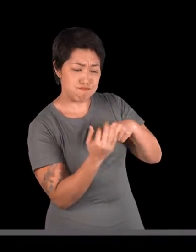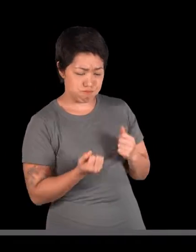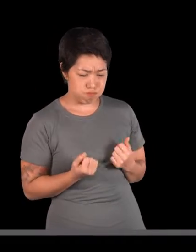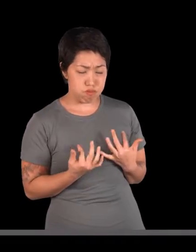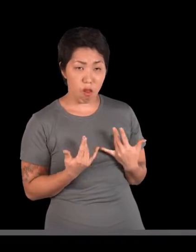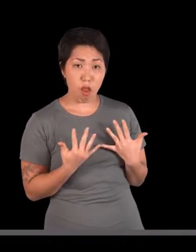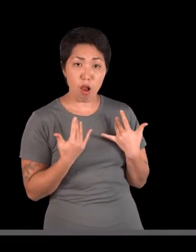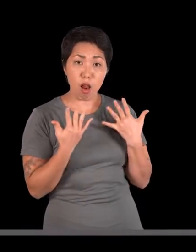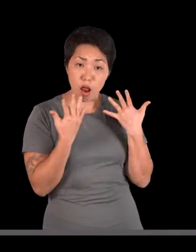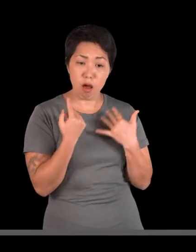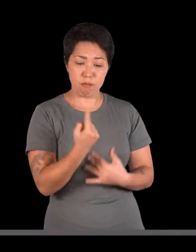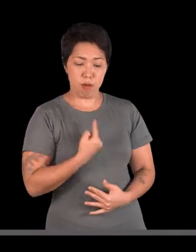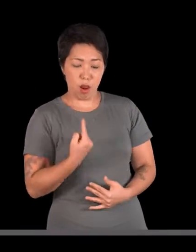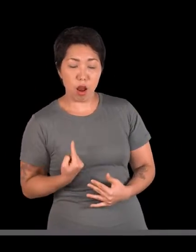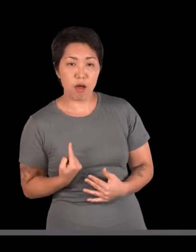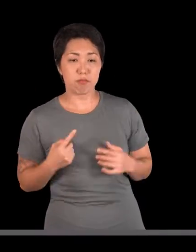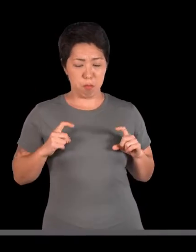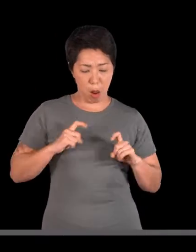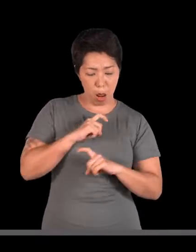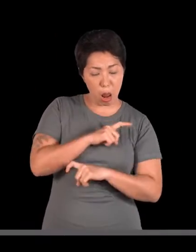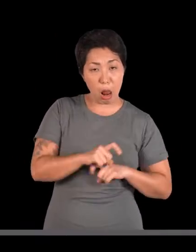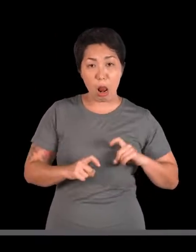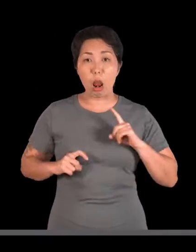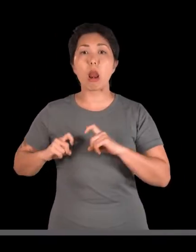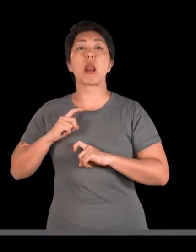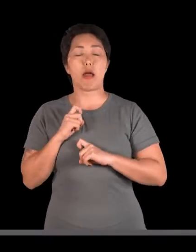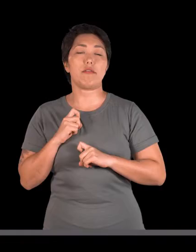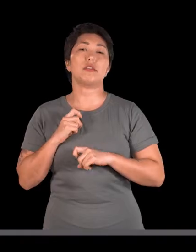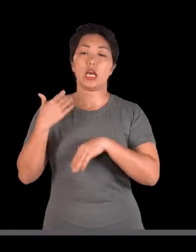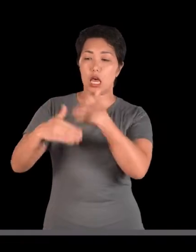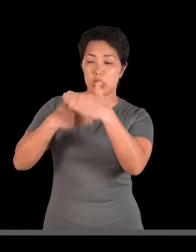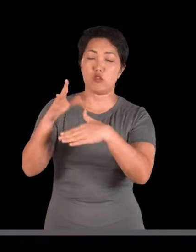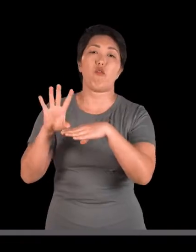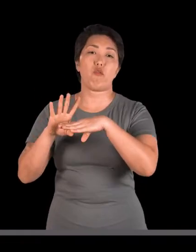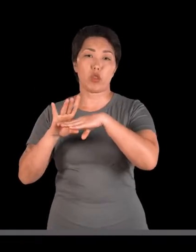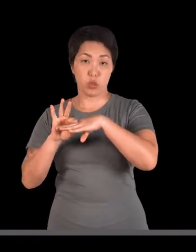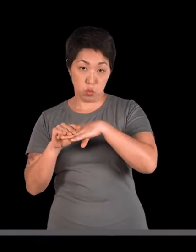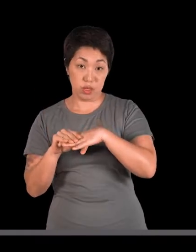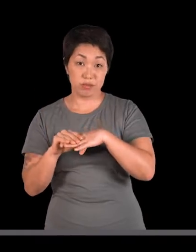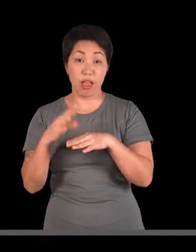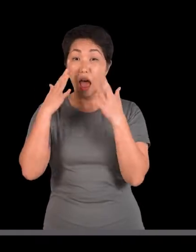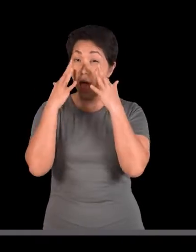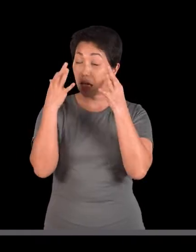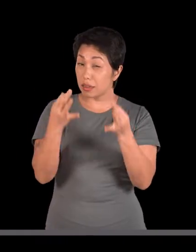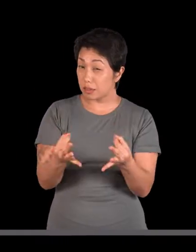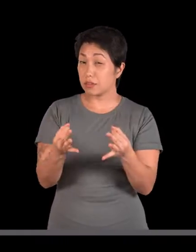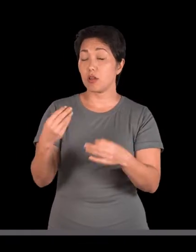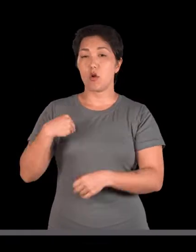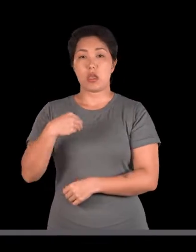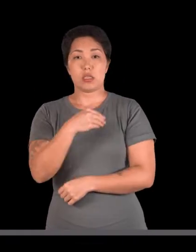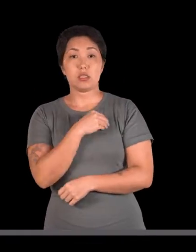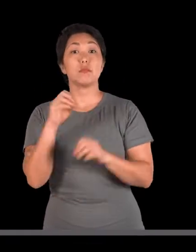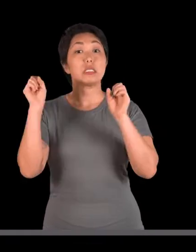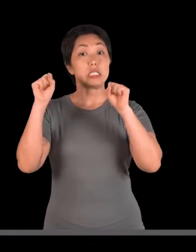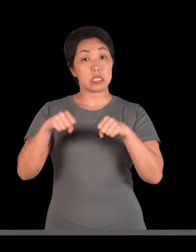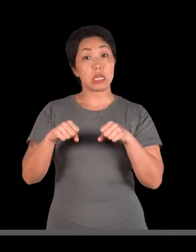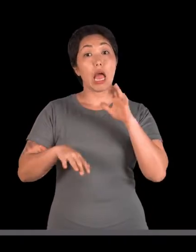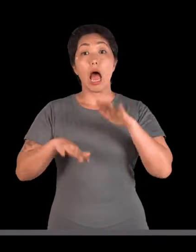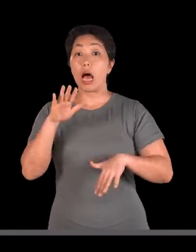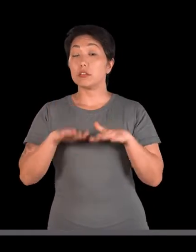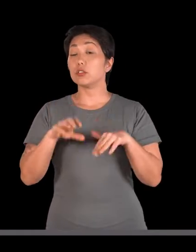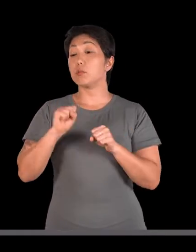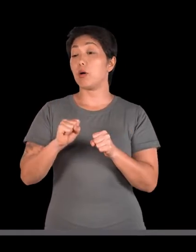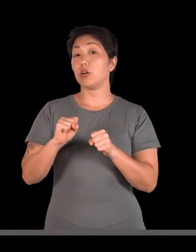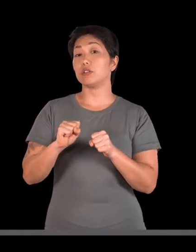proliferação dessa bactéria da treponema nesse corpo. Então, toda a atenção, exames podem ser feitos e caso ela volte, muitas